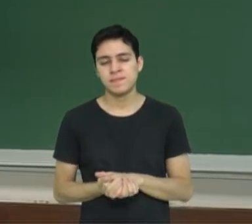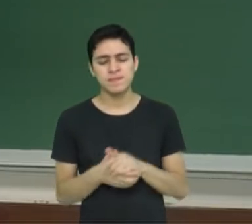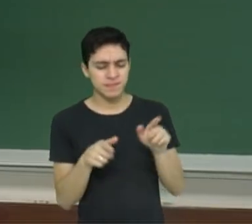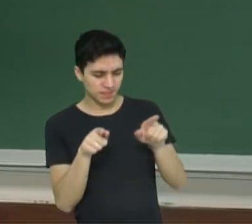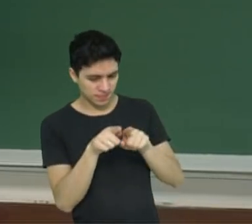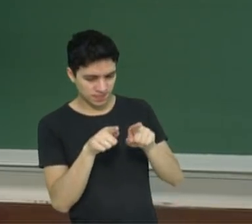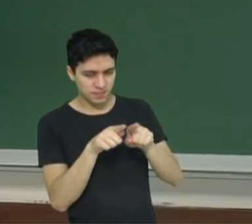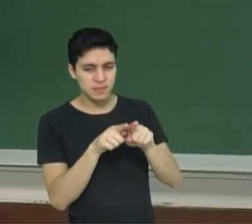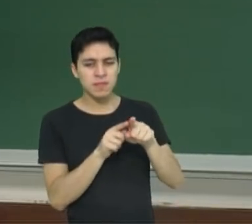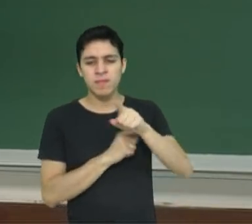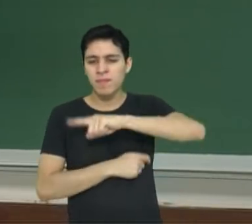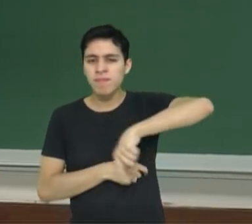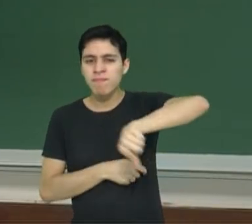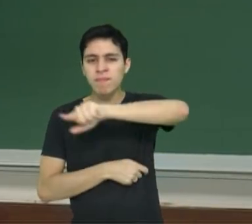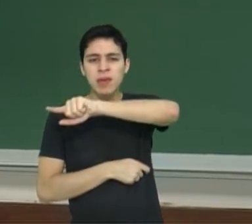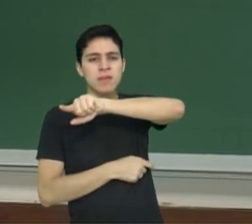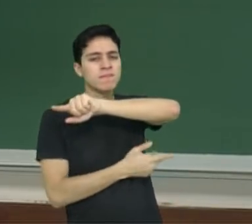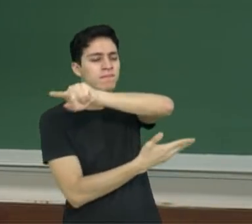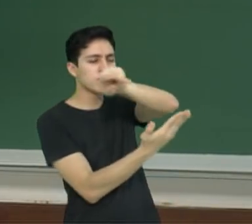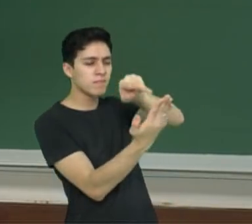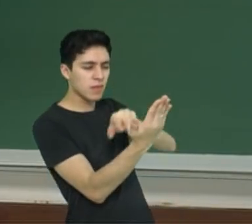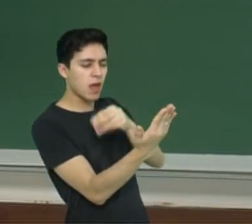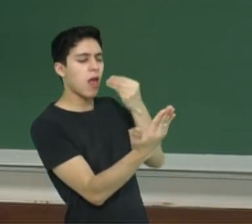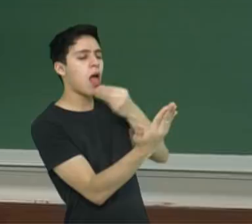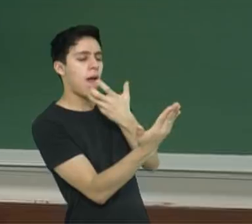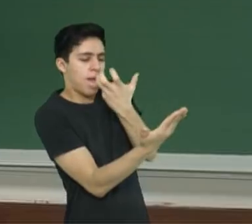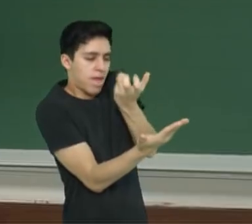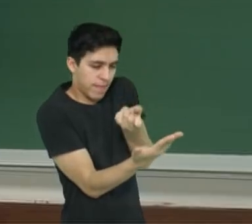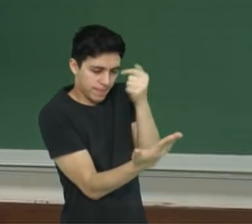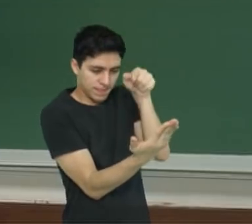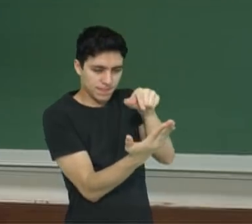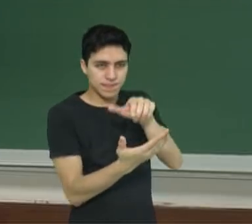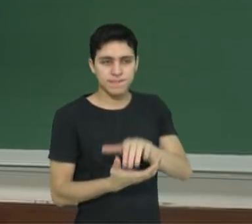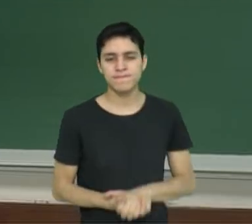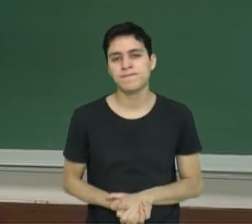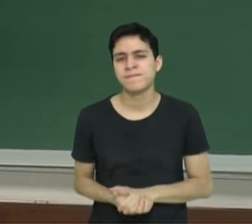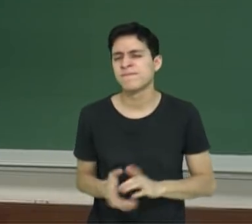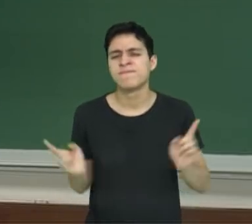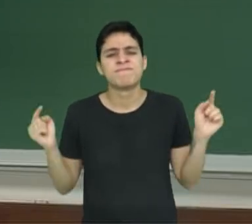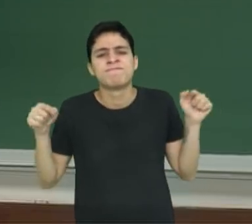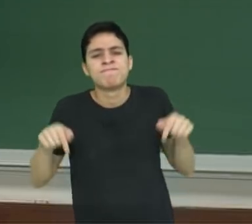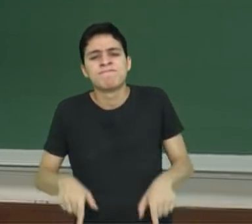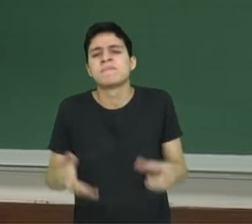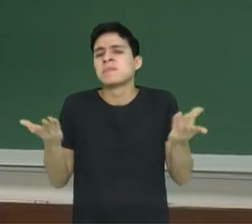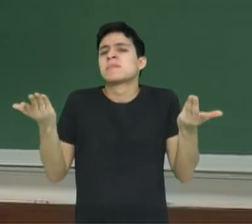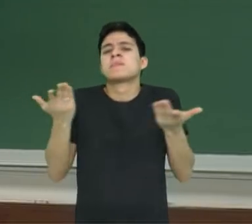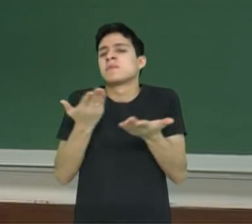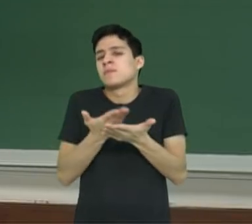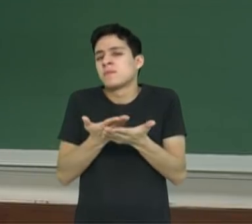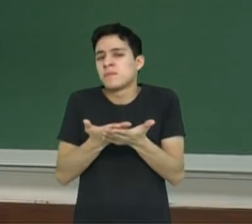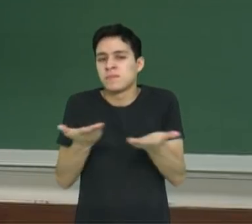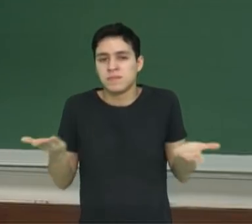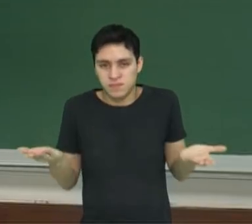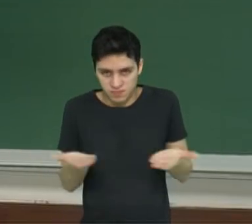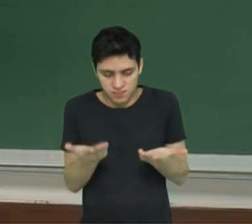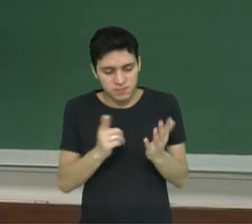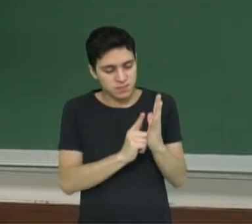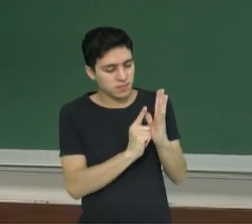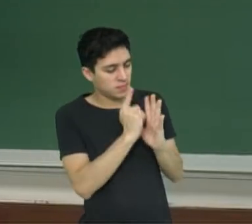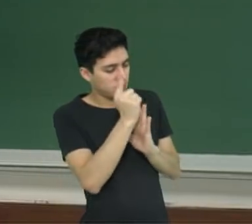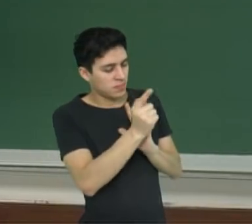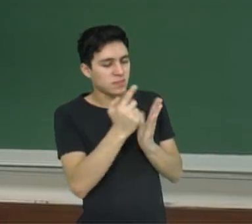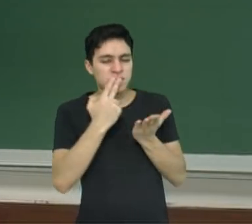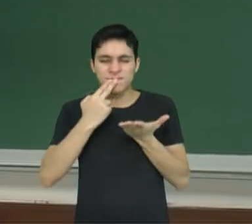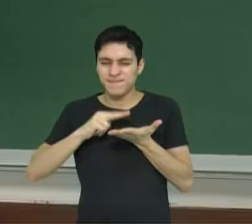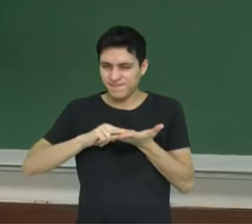e convincente. O que estudamos hoje? Galera? Estudamos o gênero